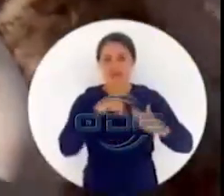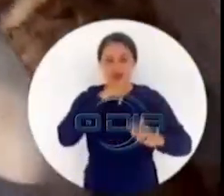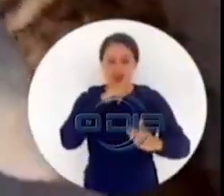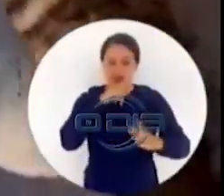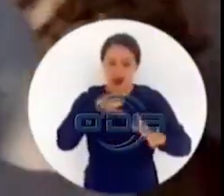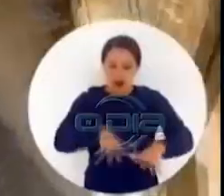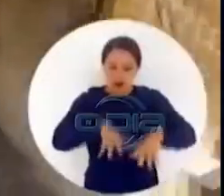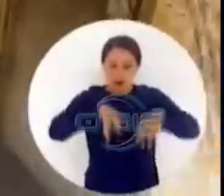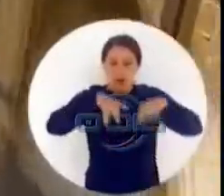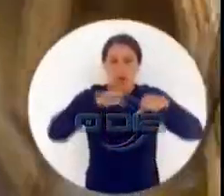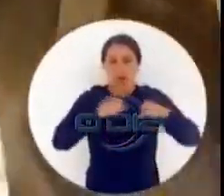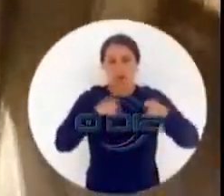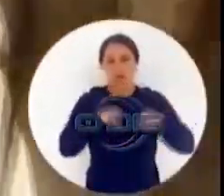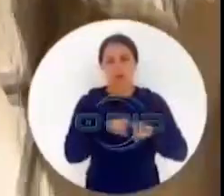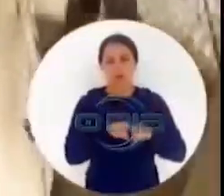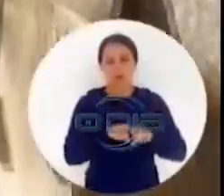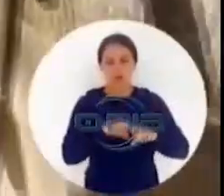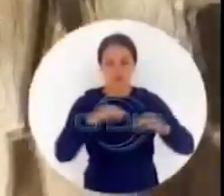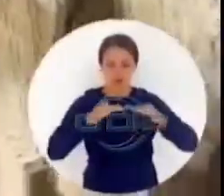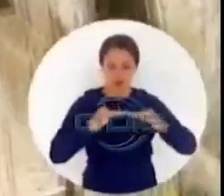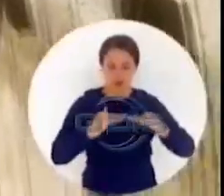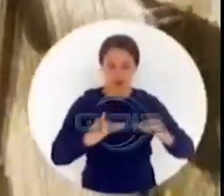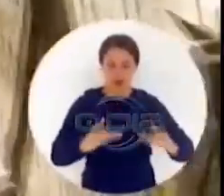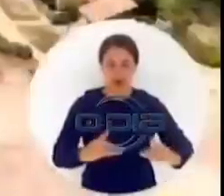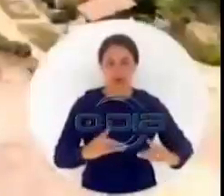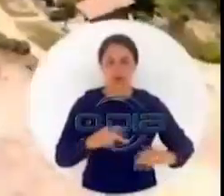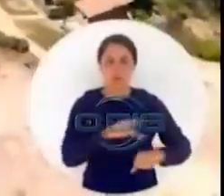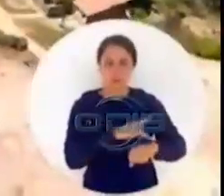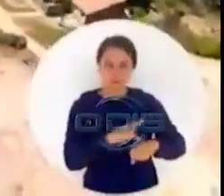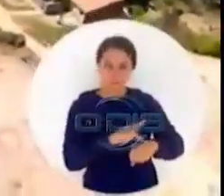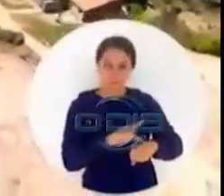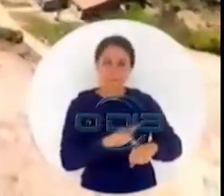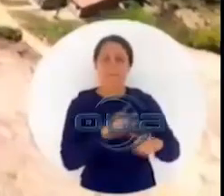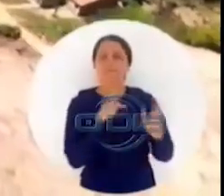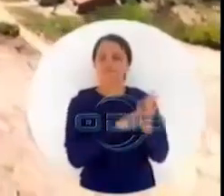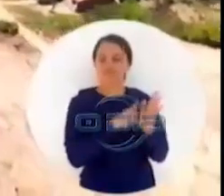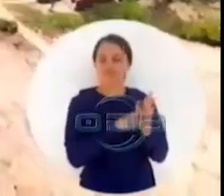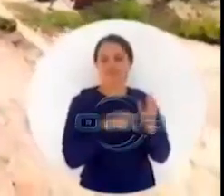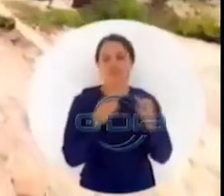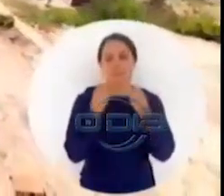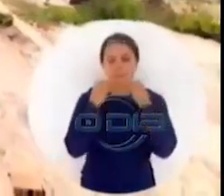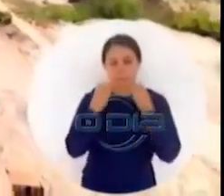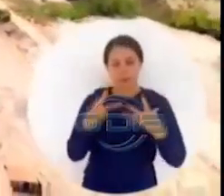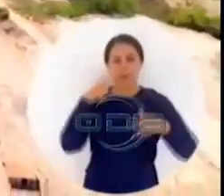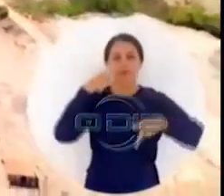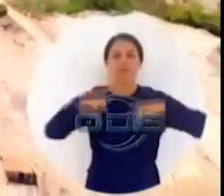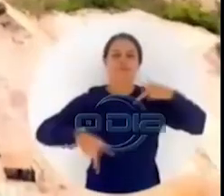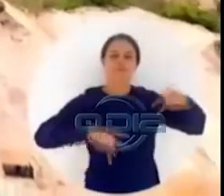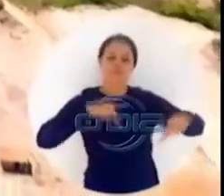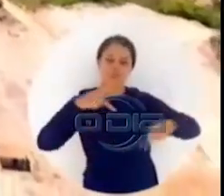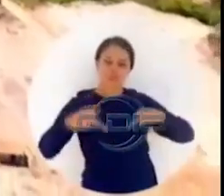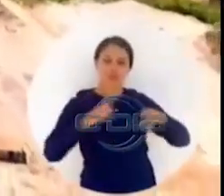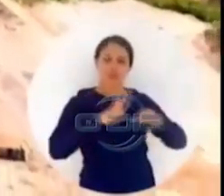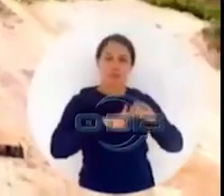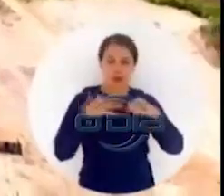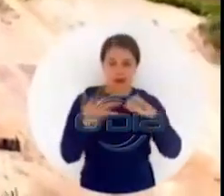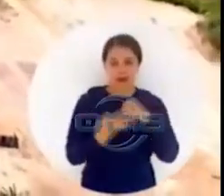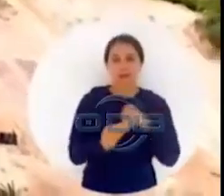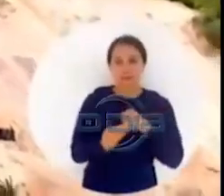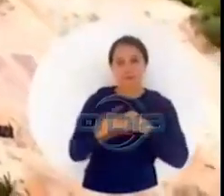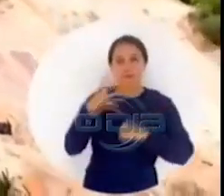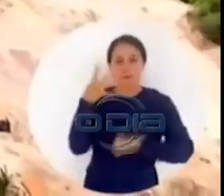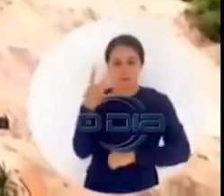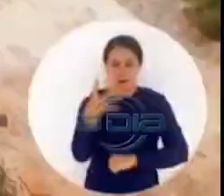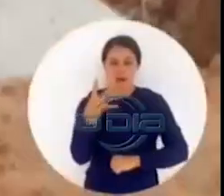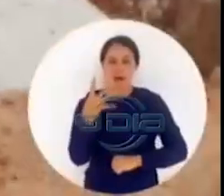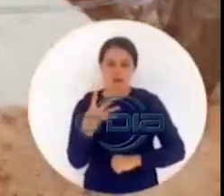drenagem superficial, enfim, um projeto macro que beneficiará quatro grandes bairros de Timon.